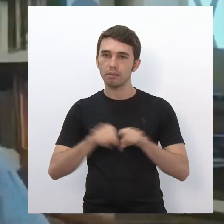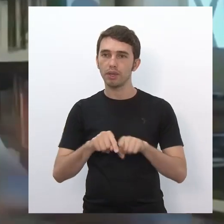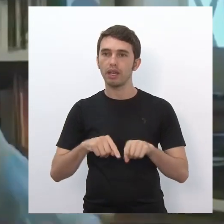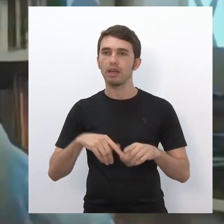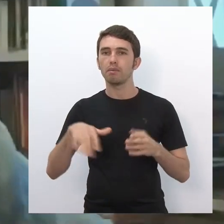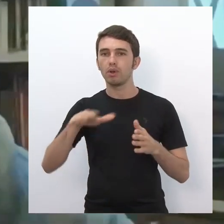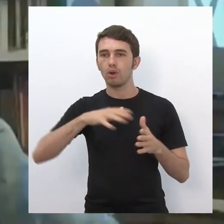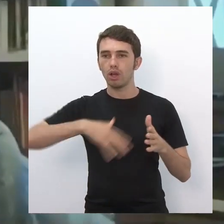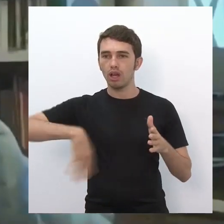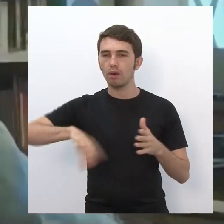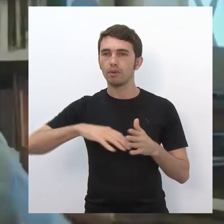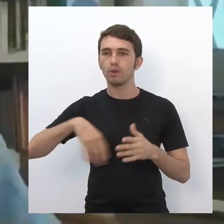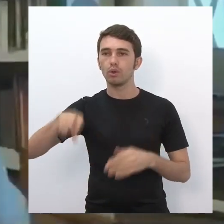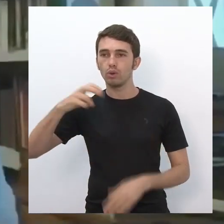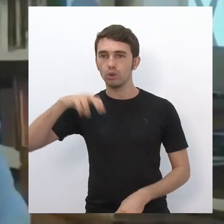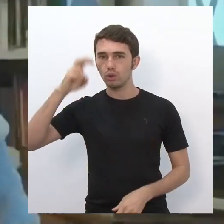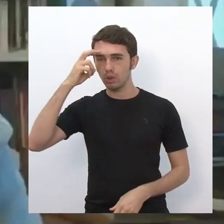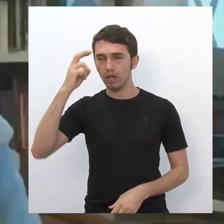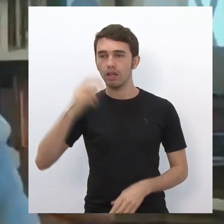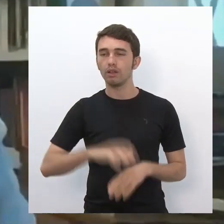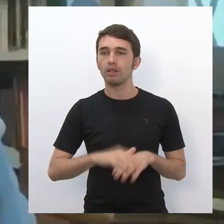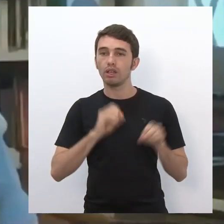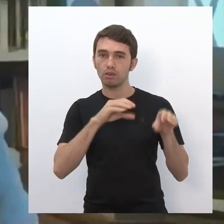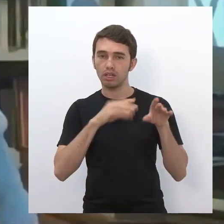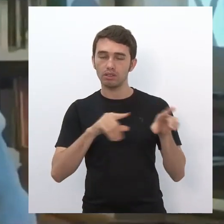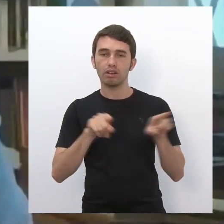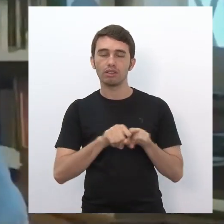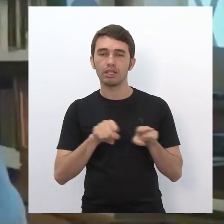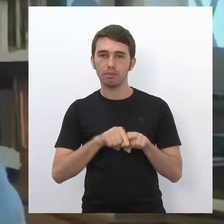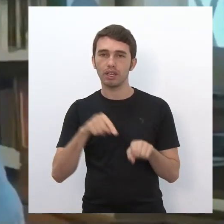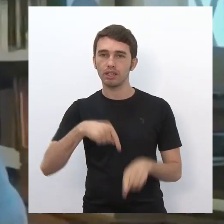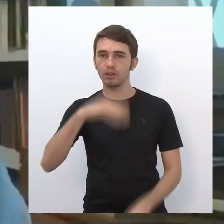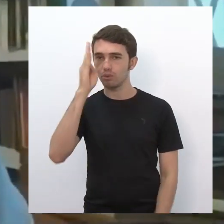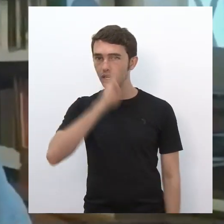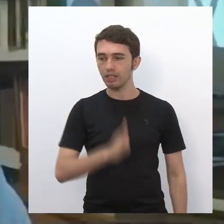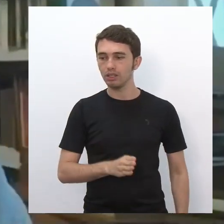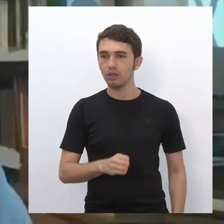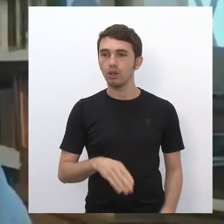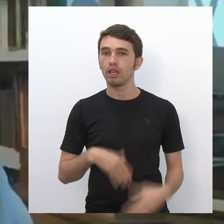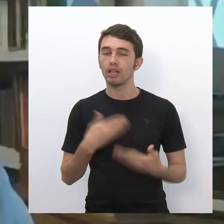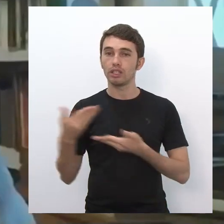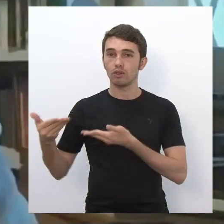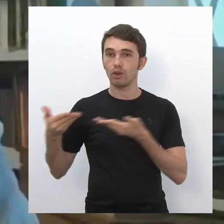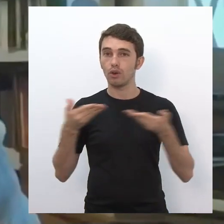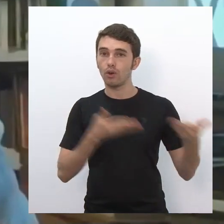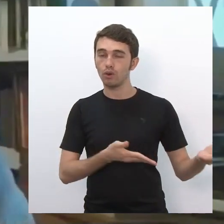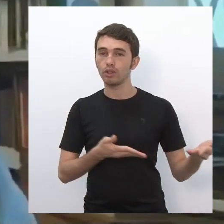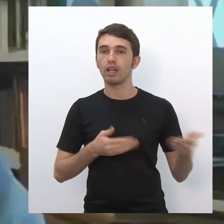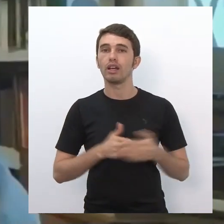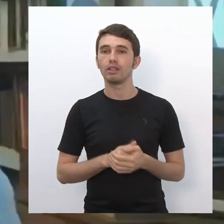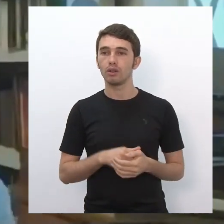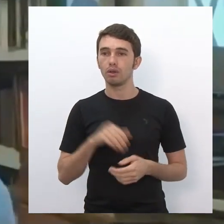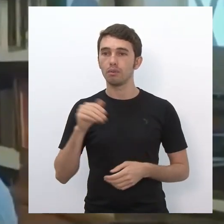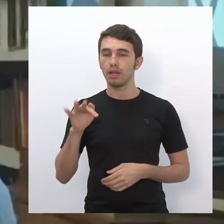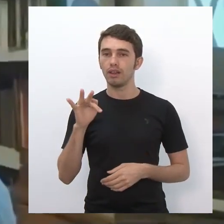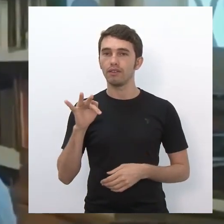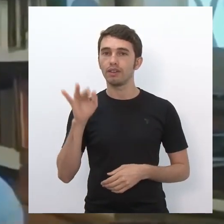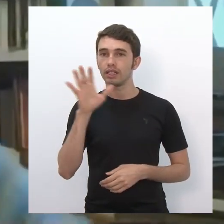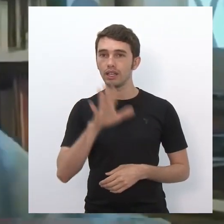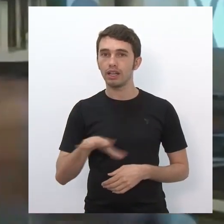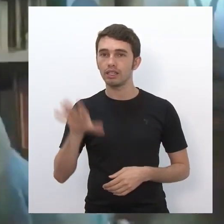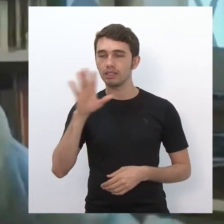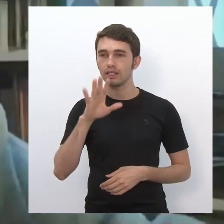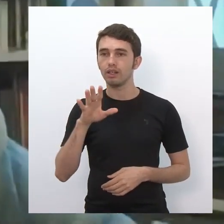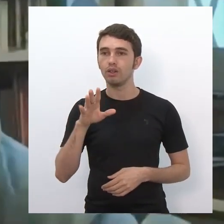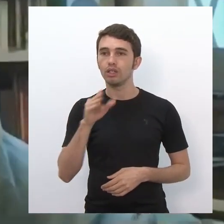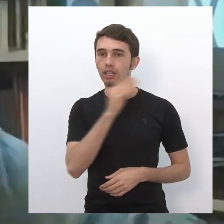âmbito cultural e educacional aqui no Brasil também. Então, a gente foi convidado pela Federação Internacional das